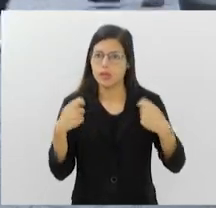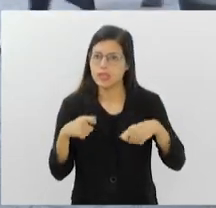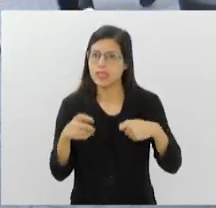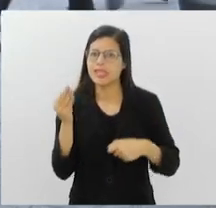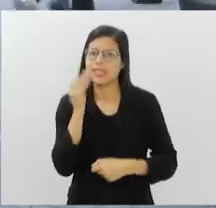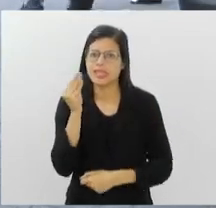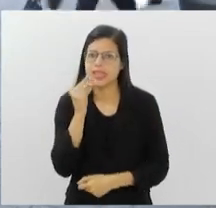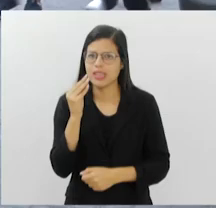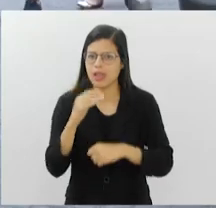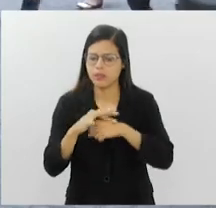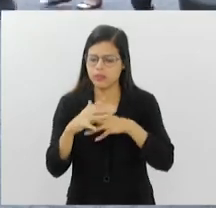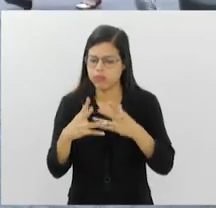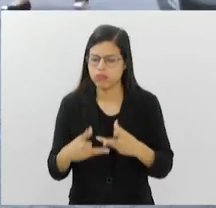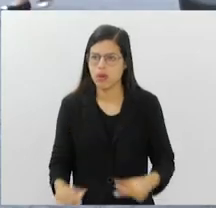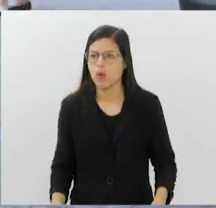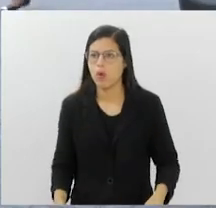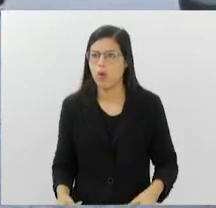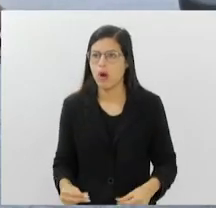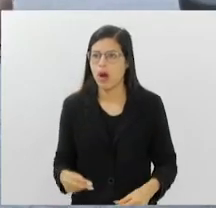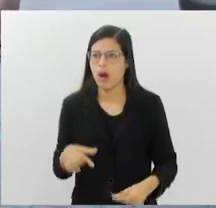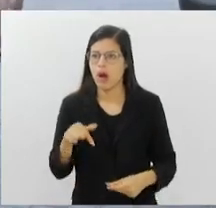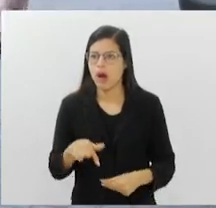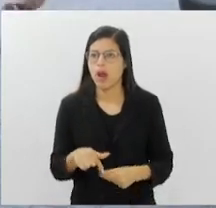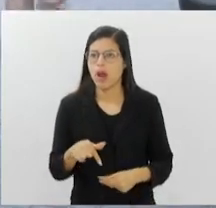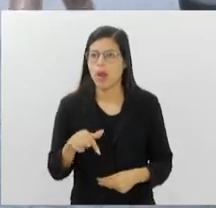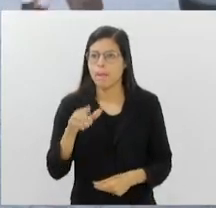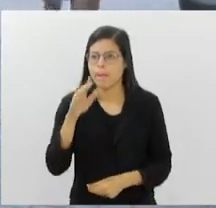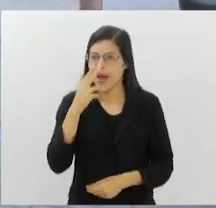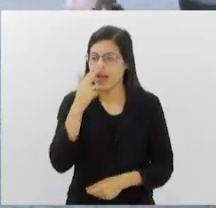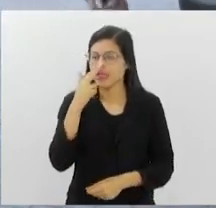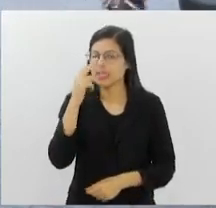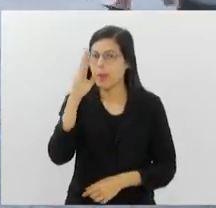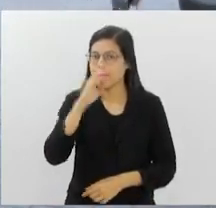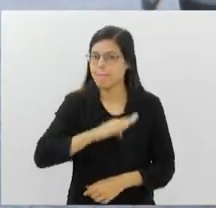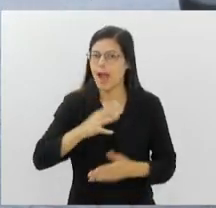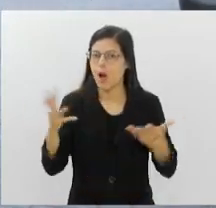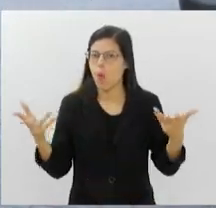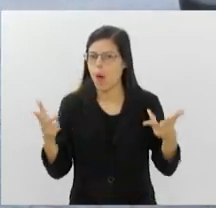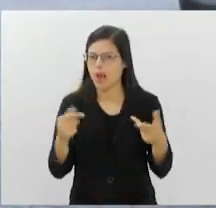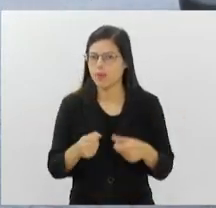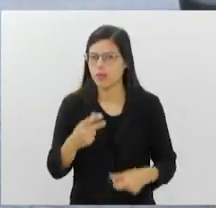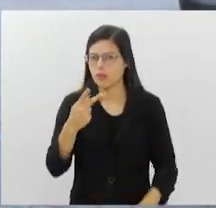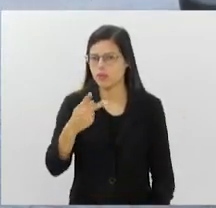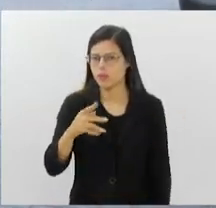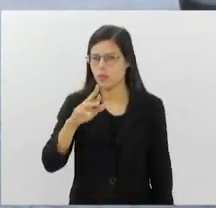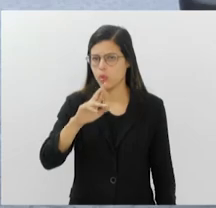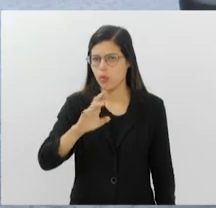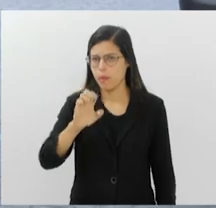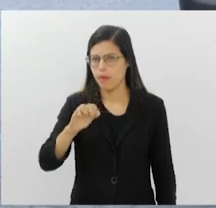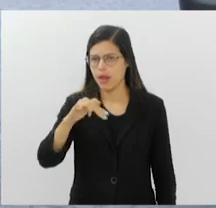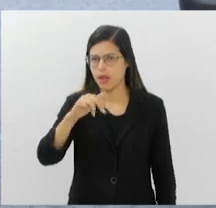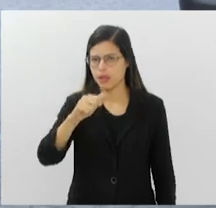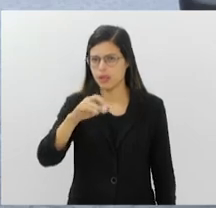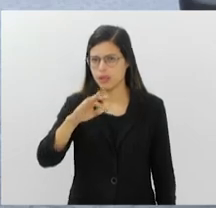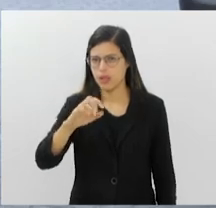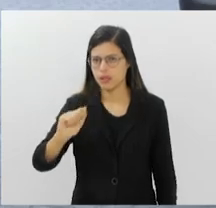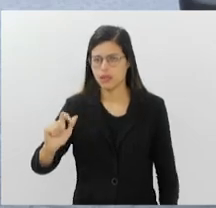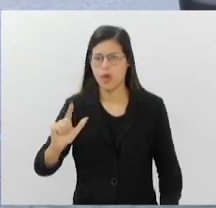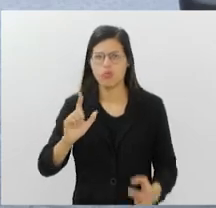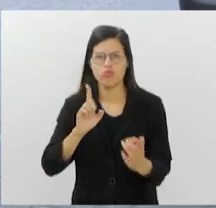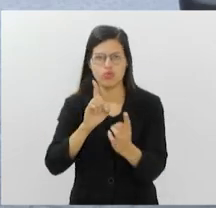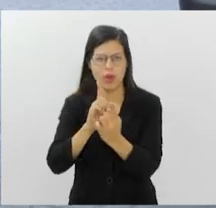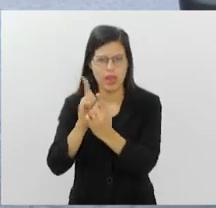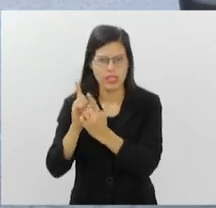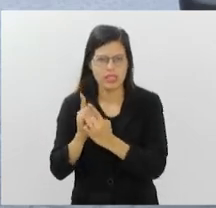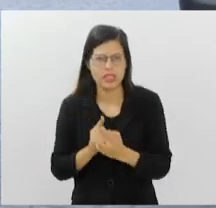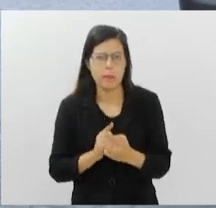significa má qualidade do pré-natal. Os colegas do posto têm que entender isso. Os gestores têm